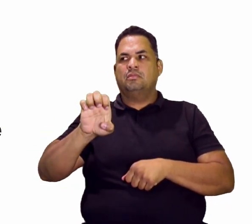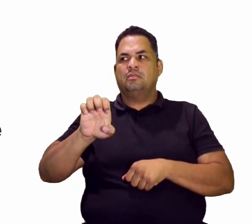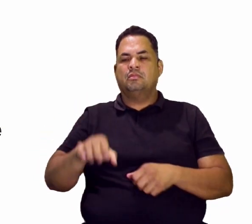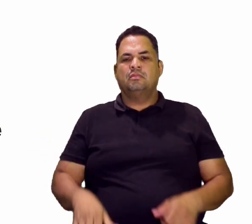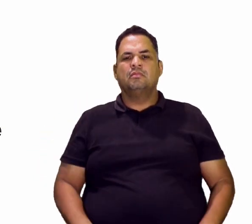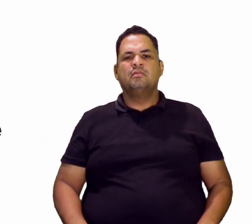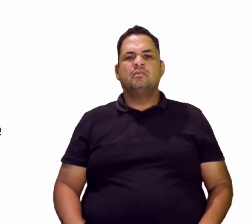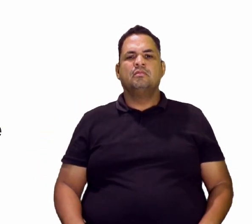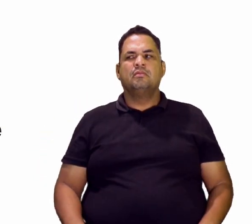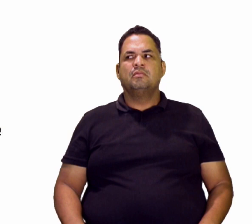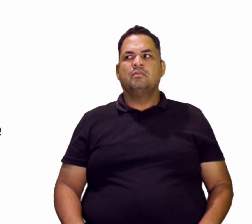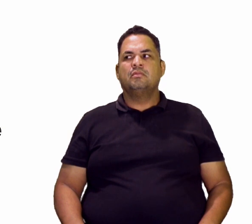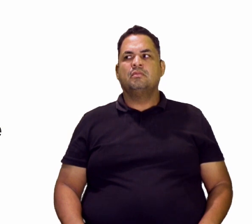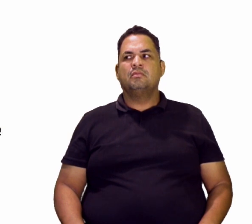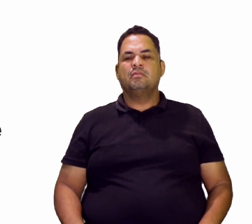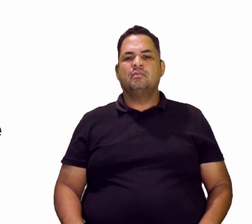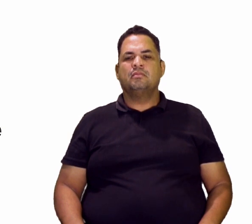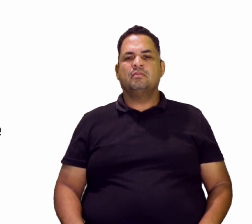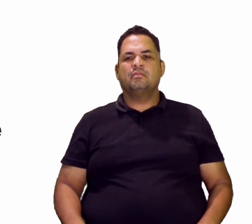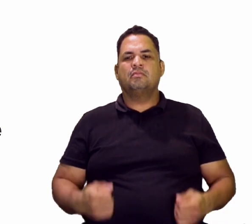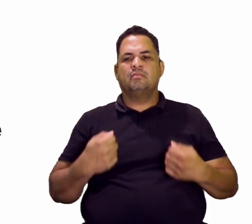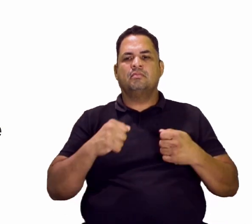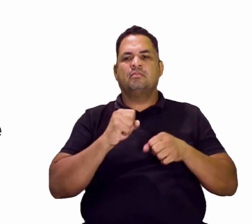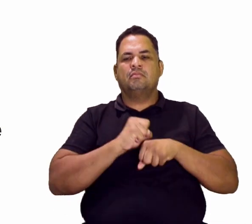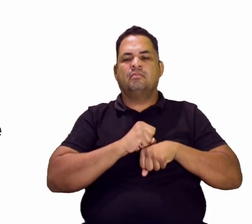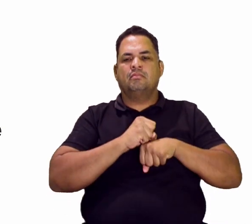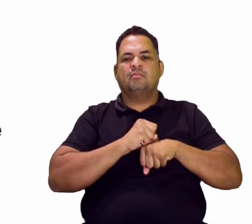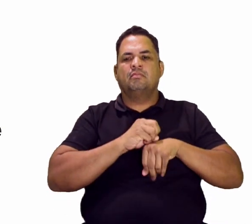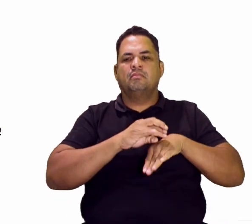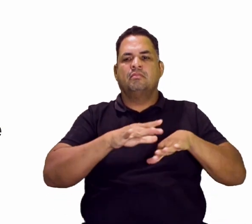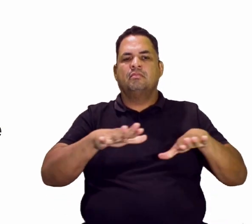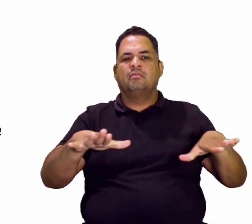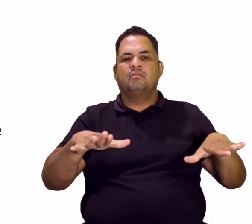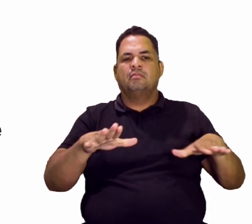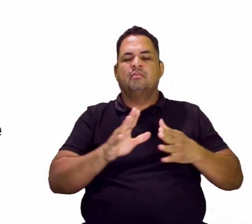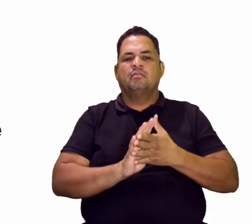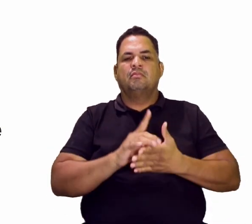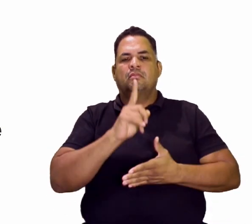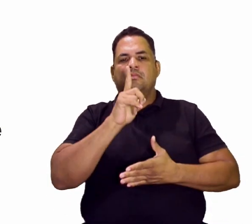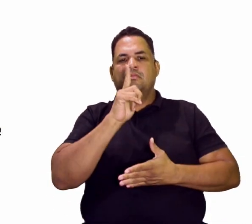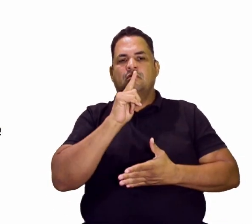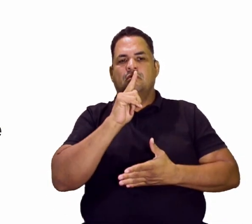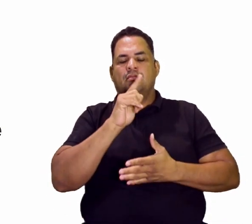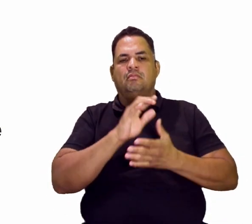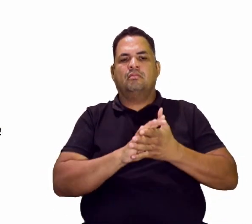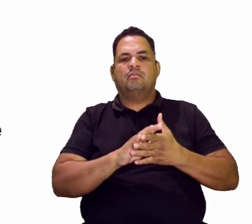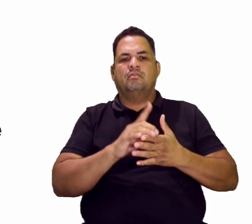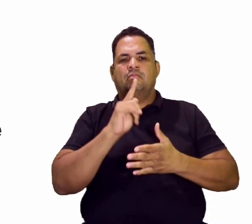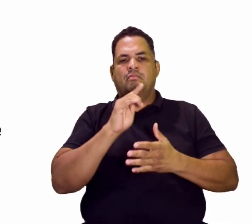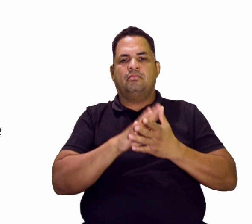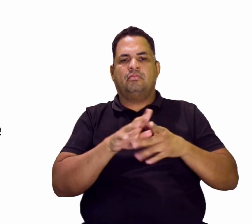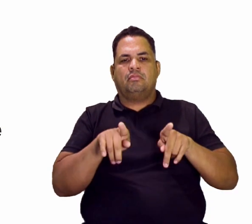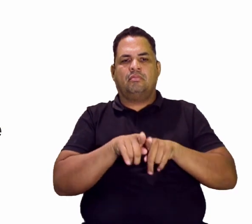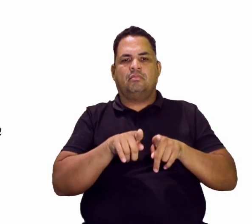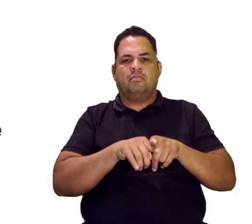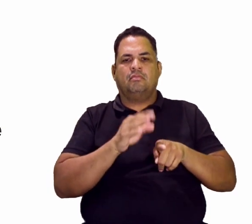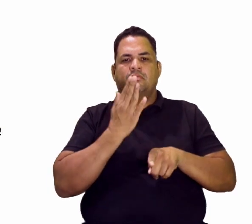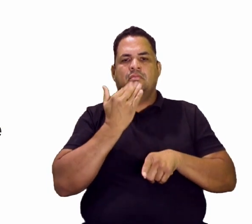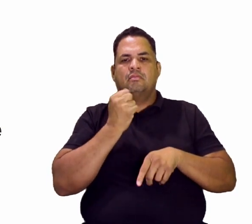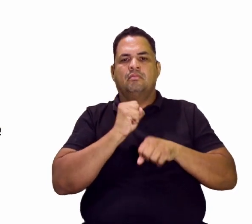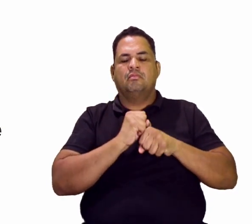o vírus da hepatite A e E podem ser transmitidos através da água e de